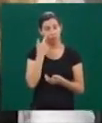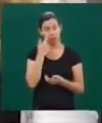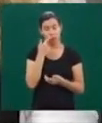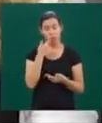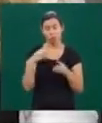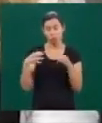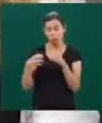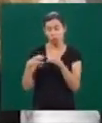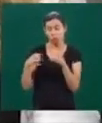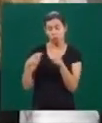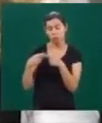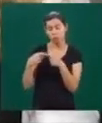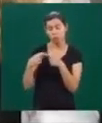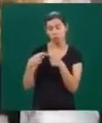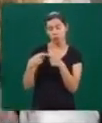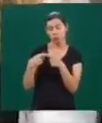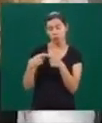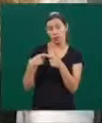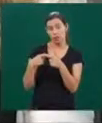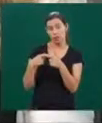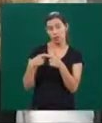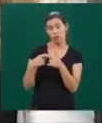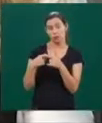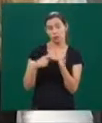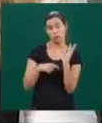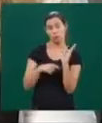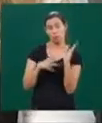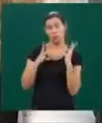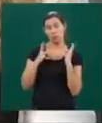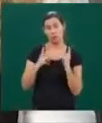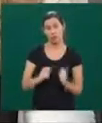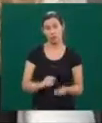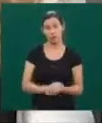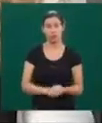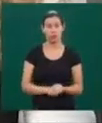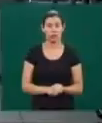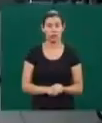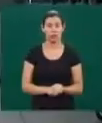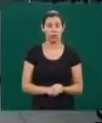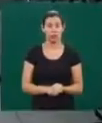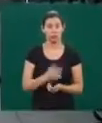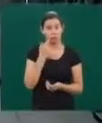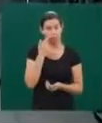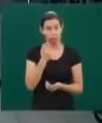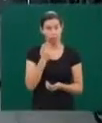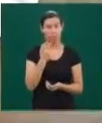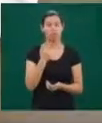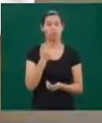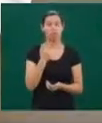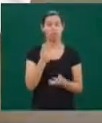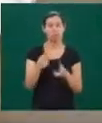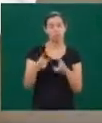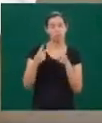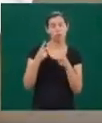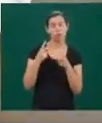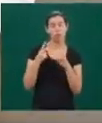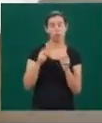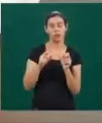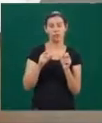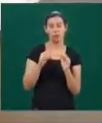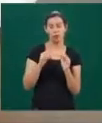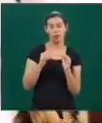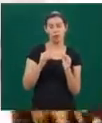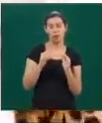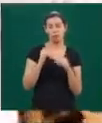hospitalar higienizavam as mãos. E dentro dessa base de dados, a melhora foi muito alta. Cid é parceira de Alana Robótica